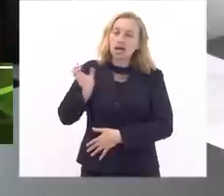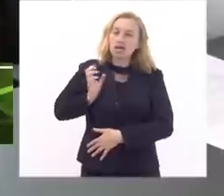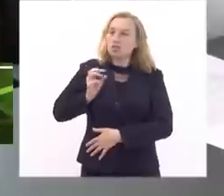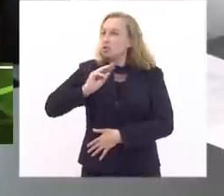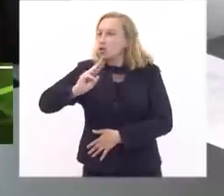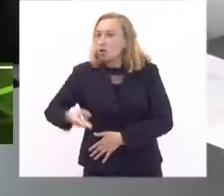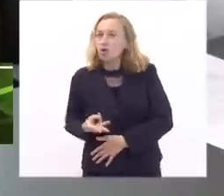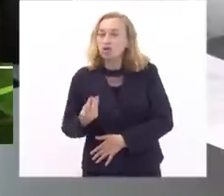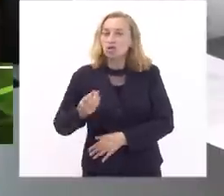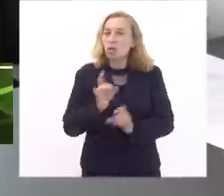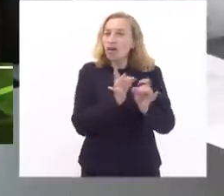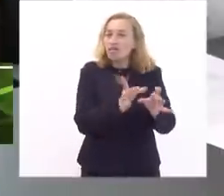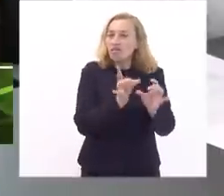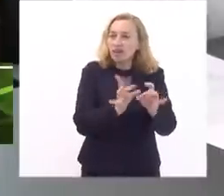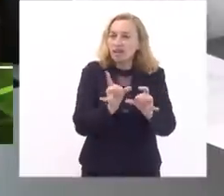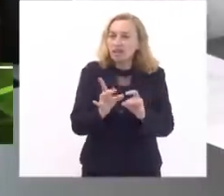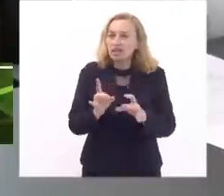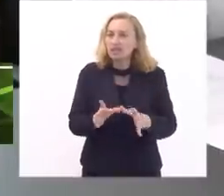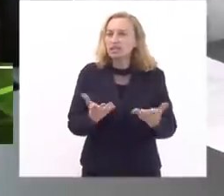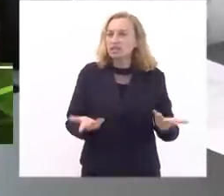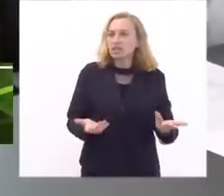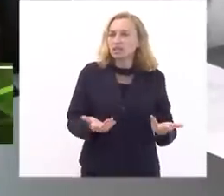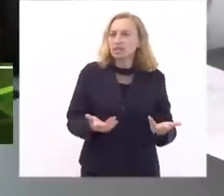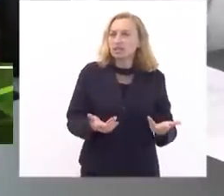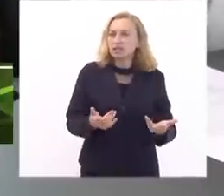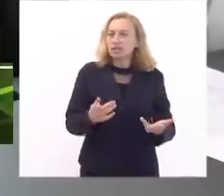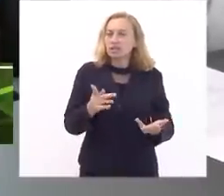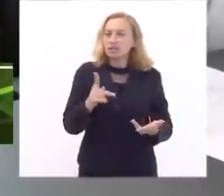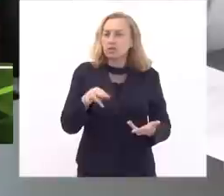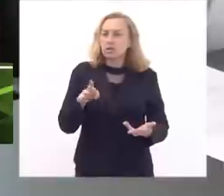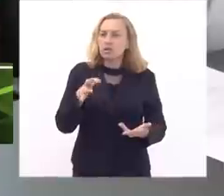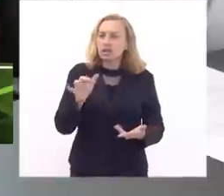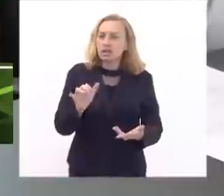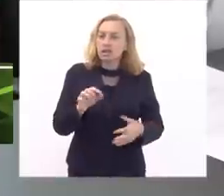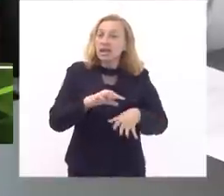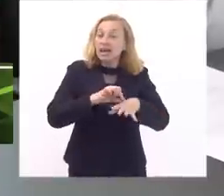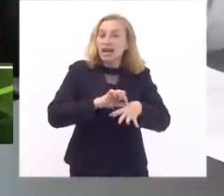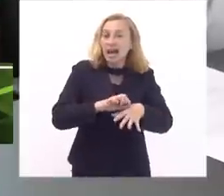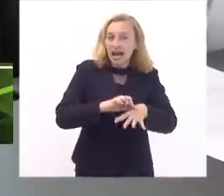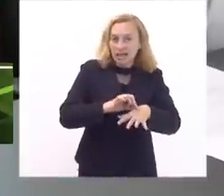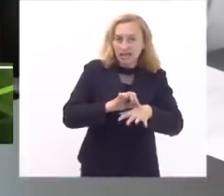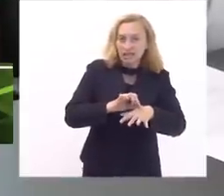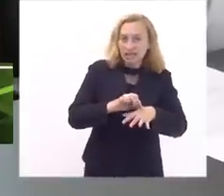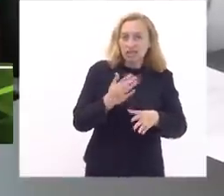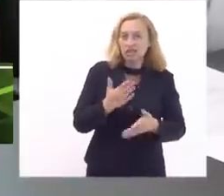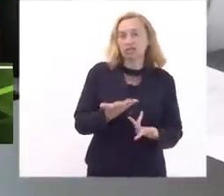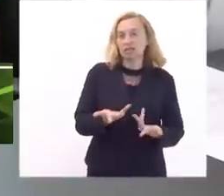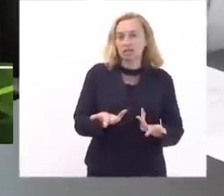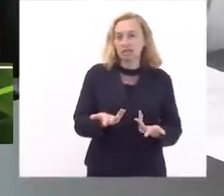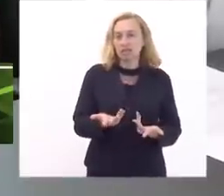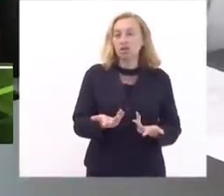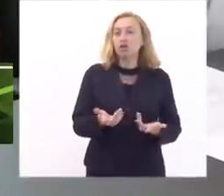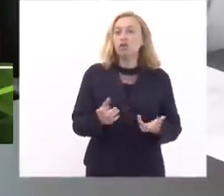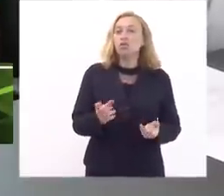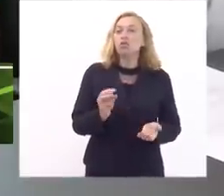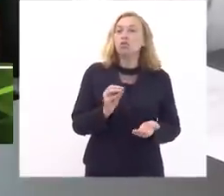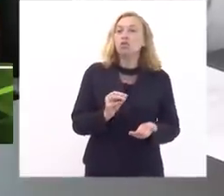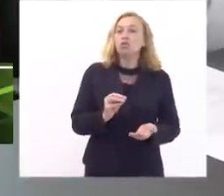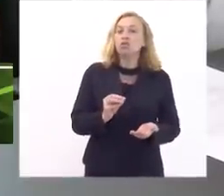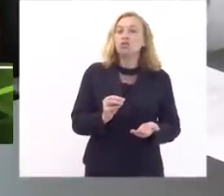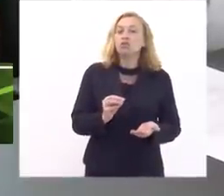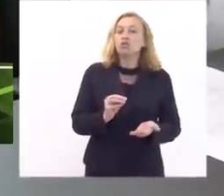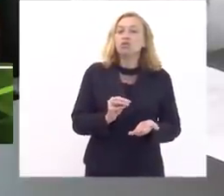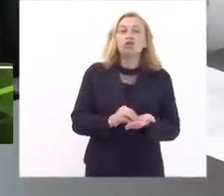com a venda de proteína animal para o mundo afora. Então, o que, que resta para o nosso